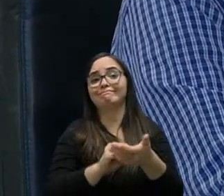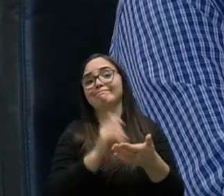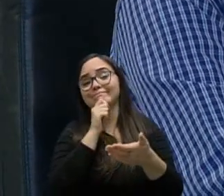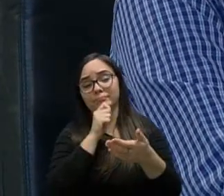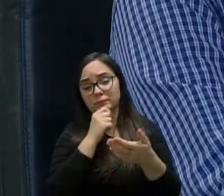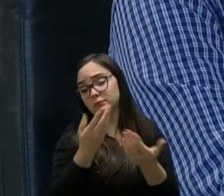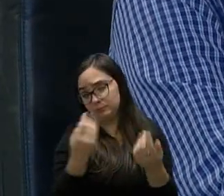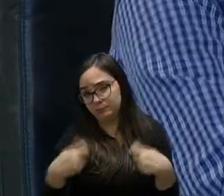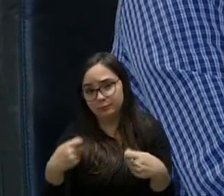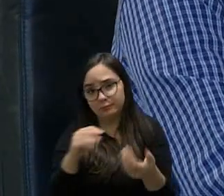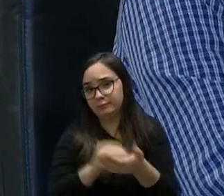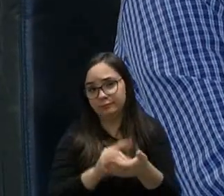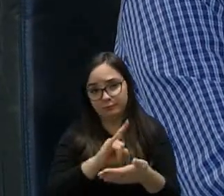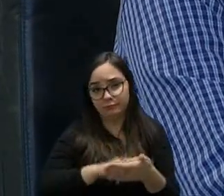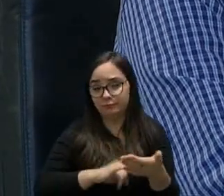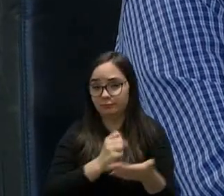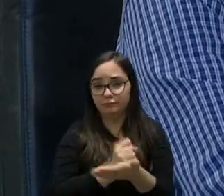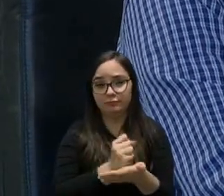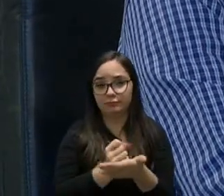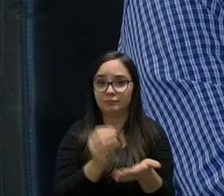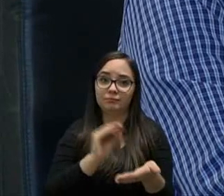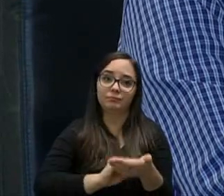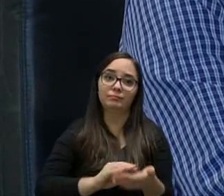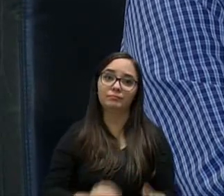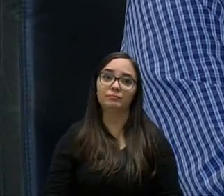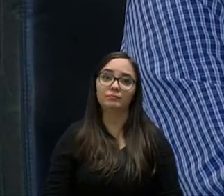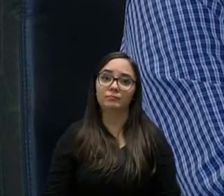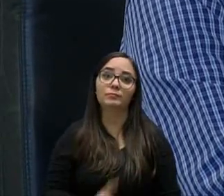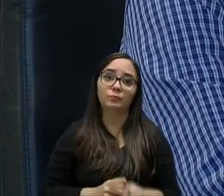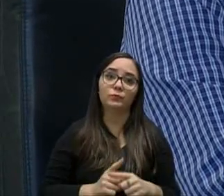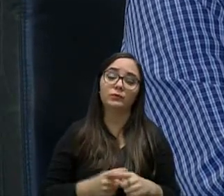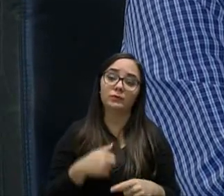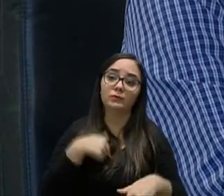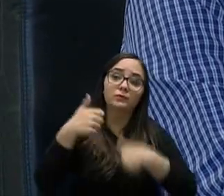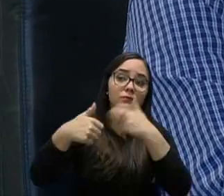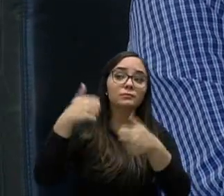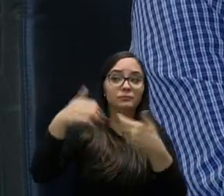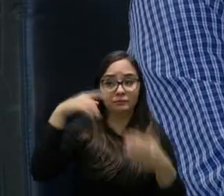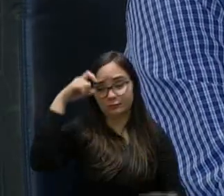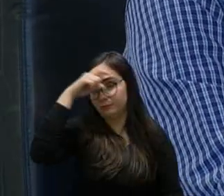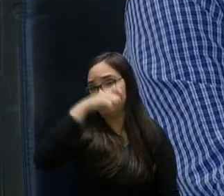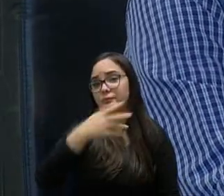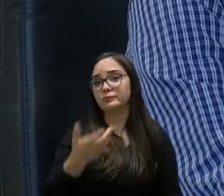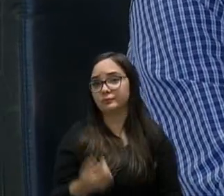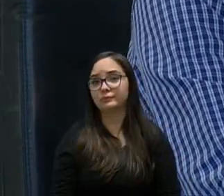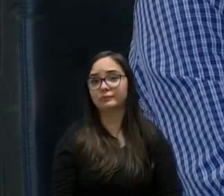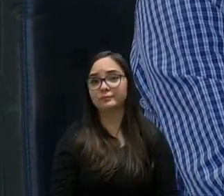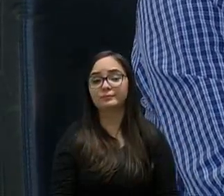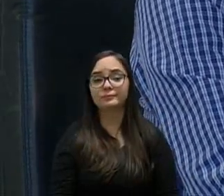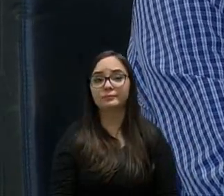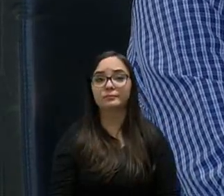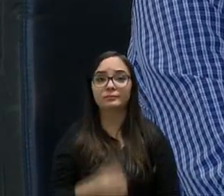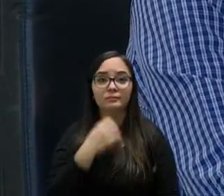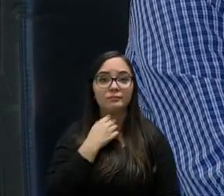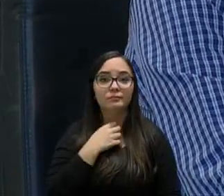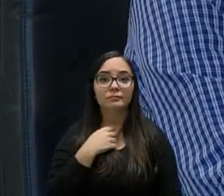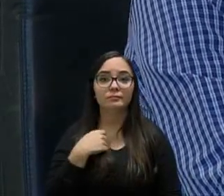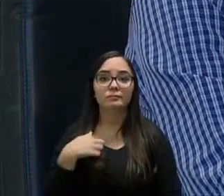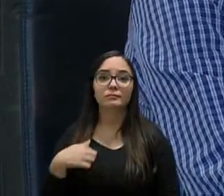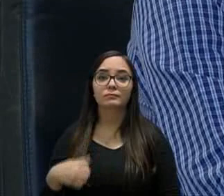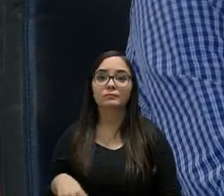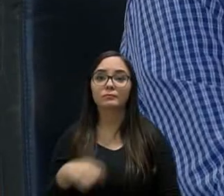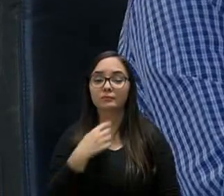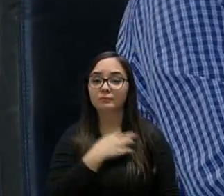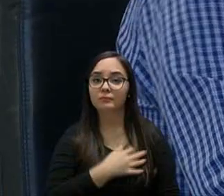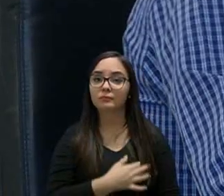por que moralmente é difícil de você explicar isso na verdade o pastor paulo o seu vereador anselmo na verdade